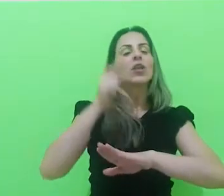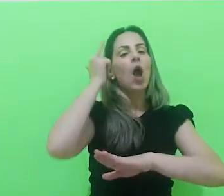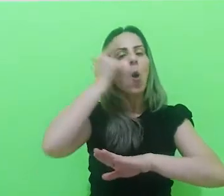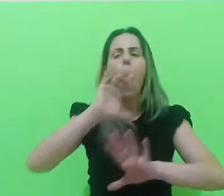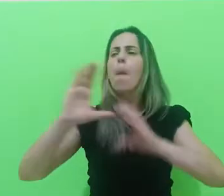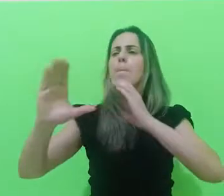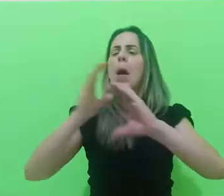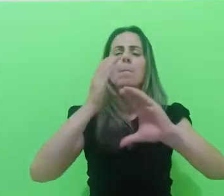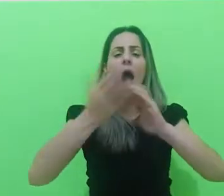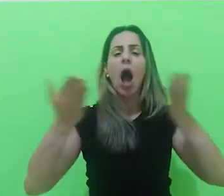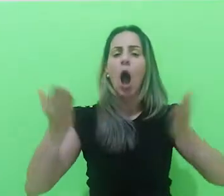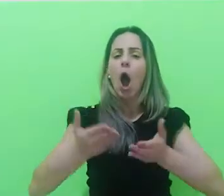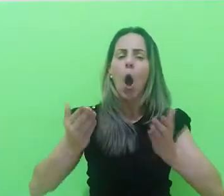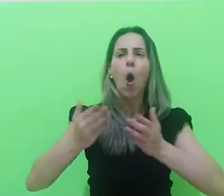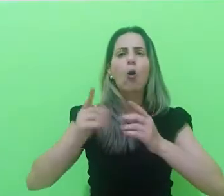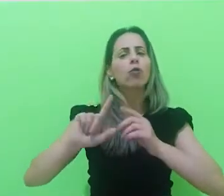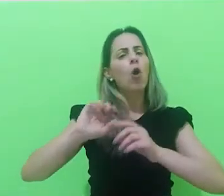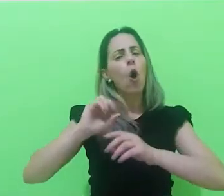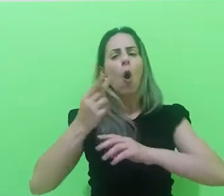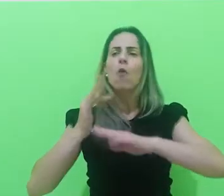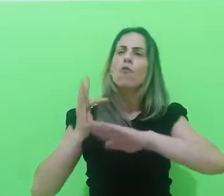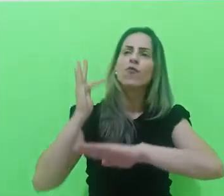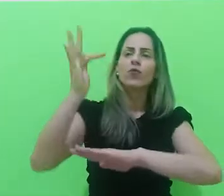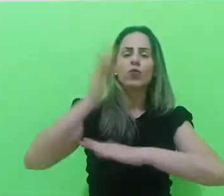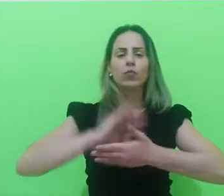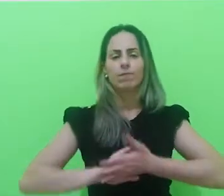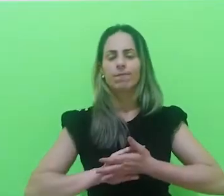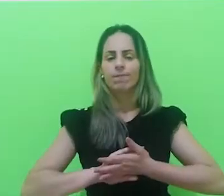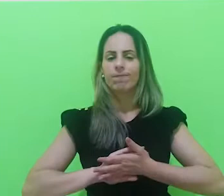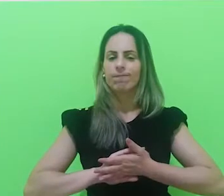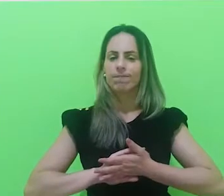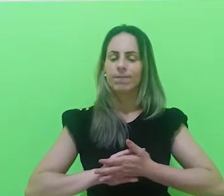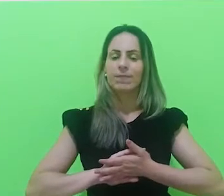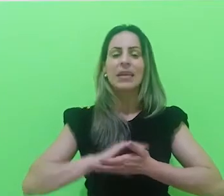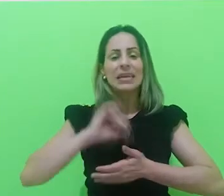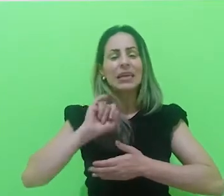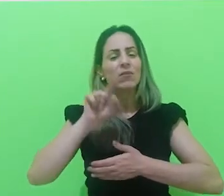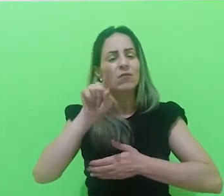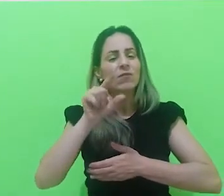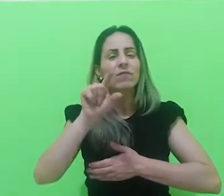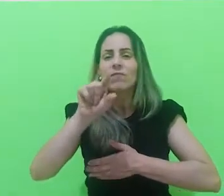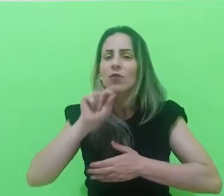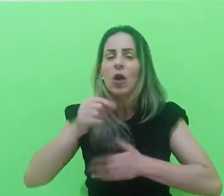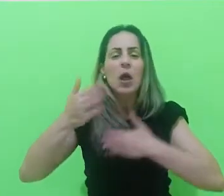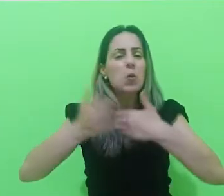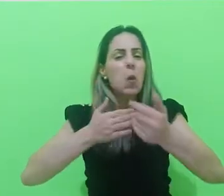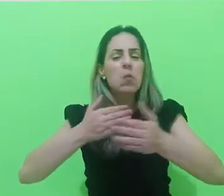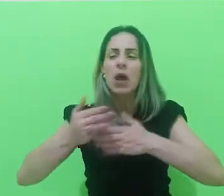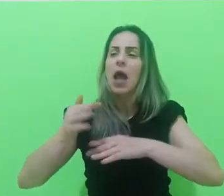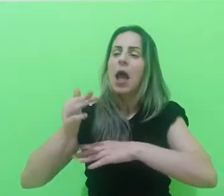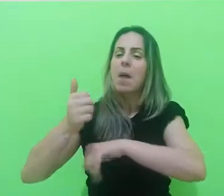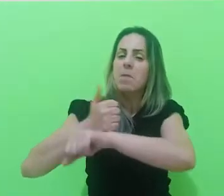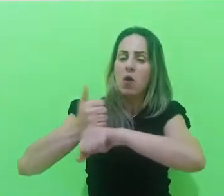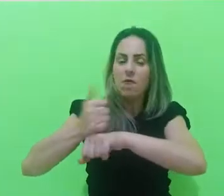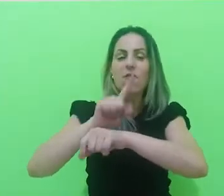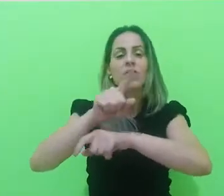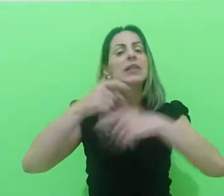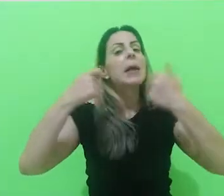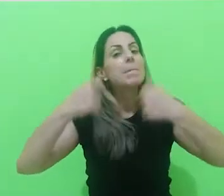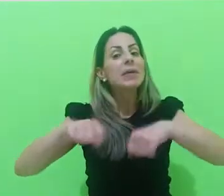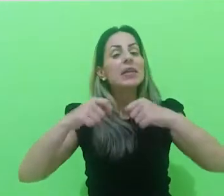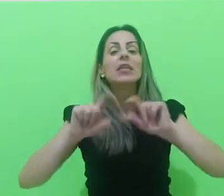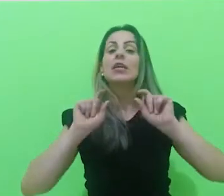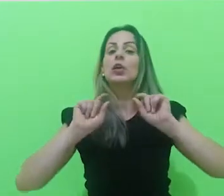fluência, seja hoje ou seja lá na frente. Seja o que for que você queira fazer profissionalmente, você vai precisar